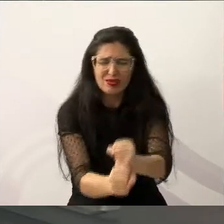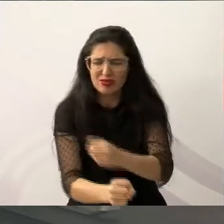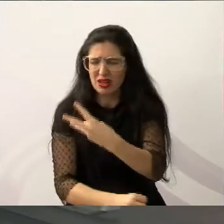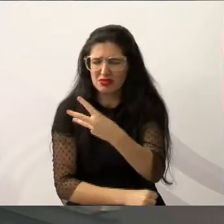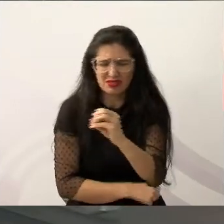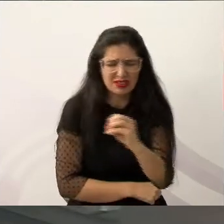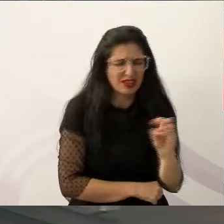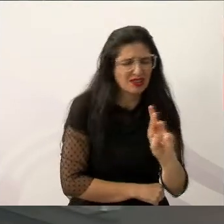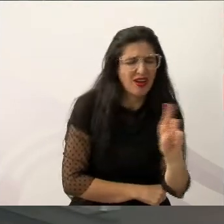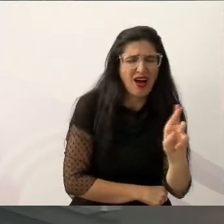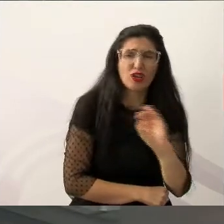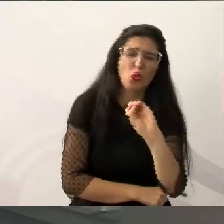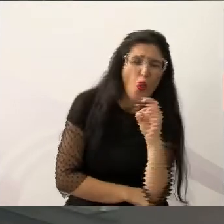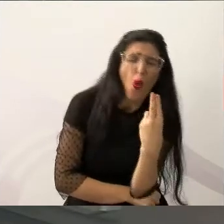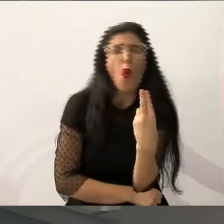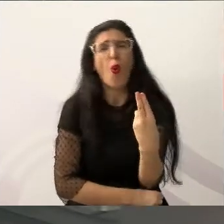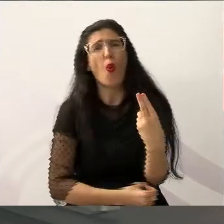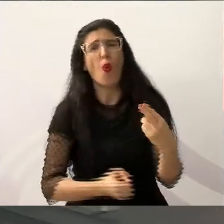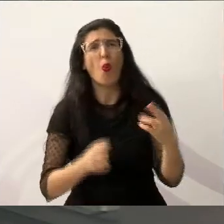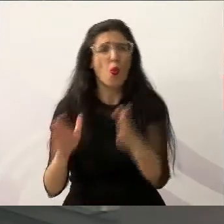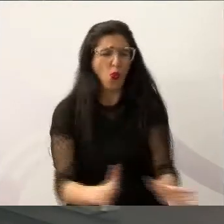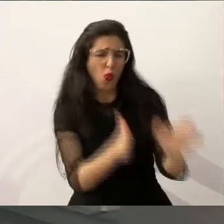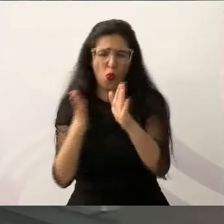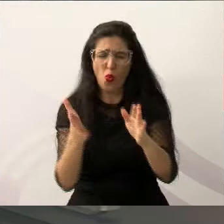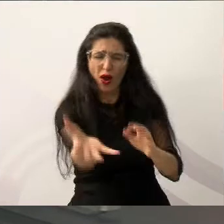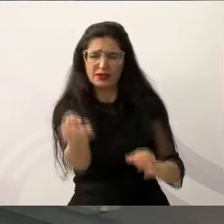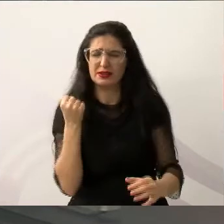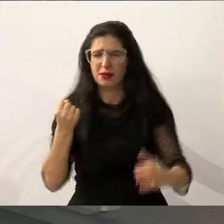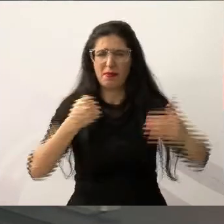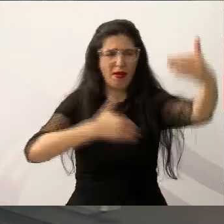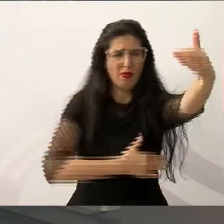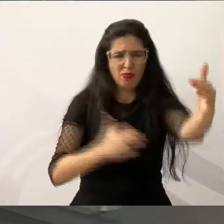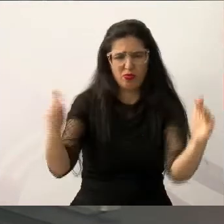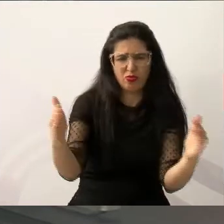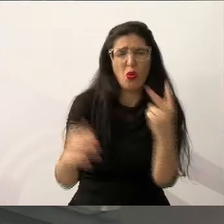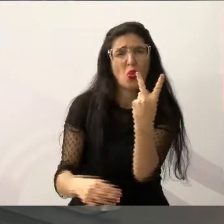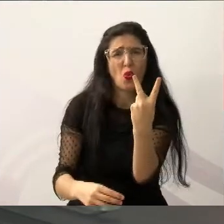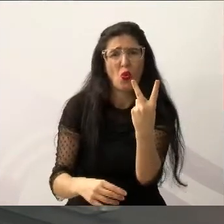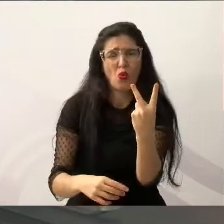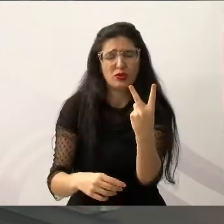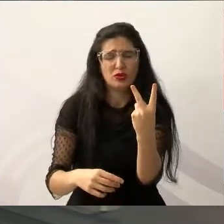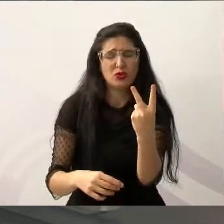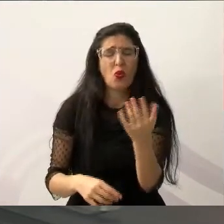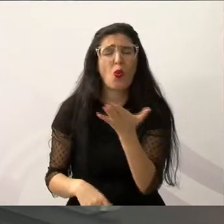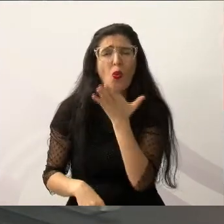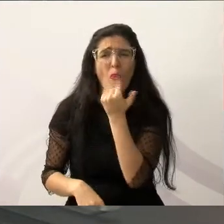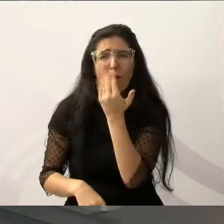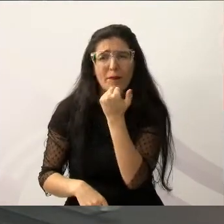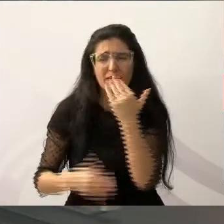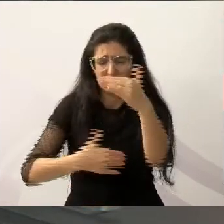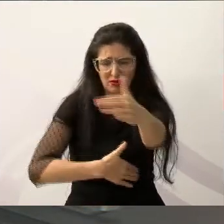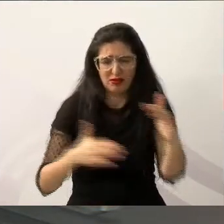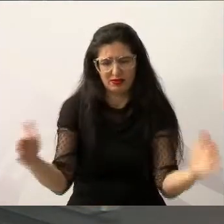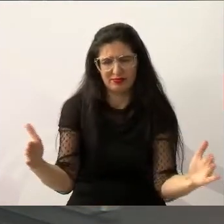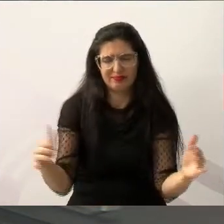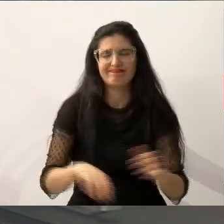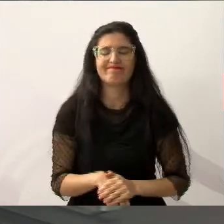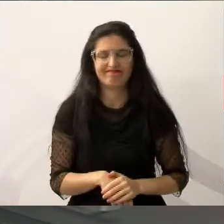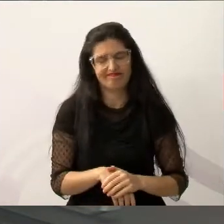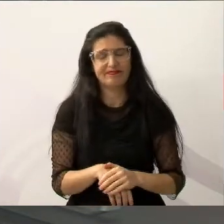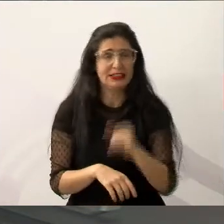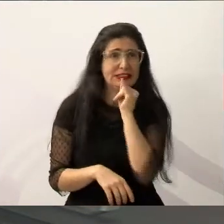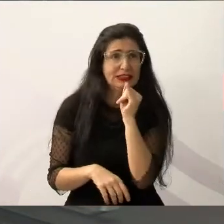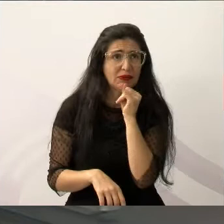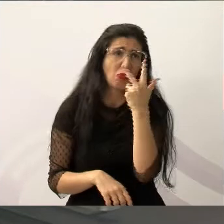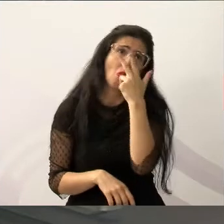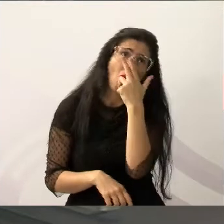básicas. Então, em linha com essa proposta que a administração está fazendo, eu quero colocar aqui também